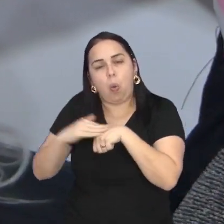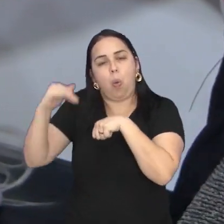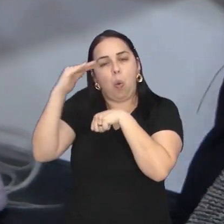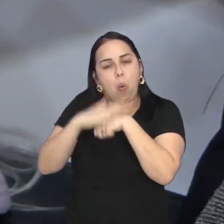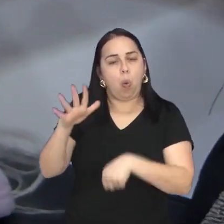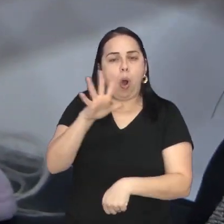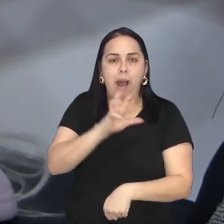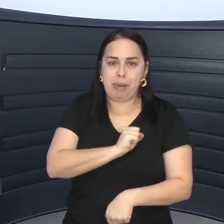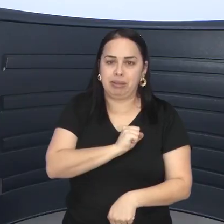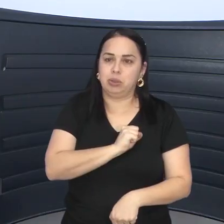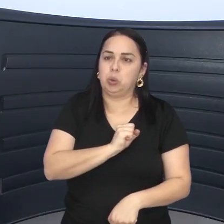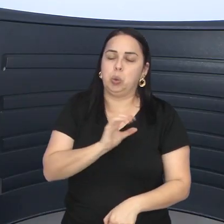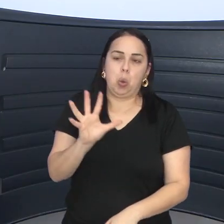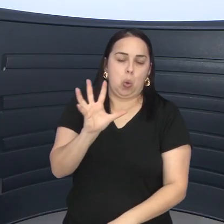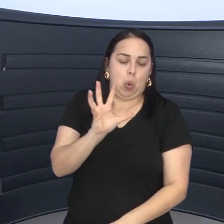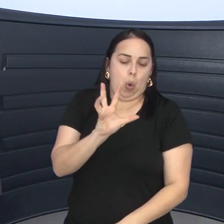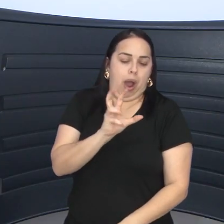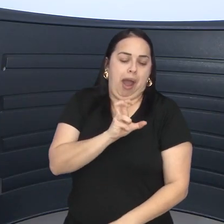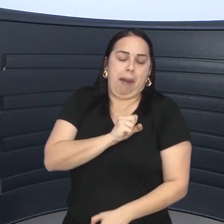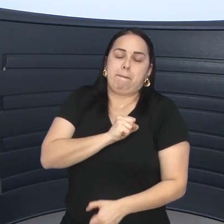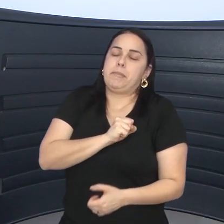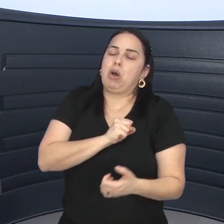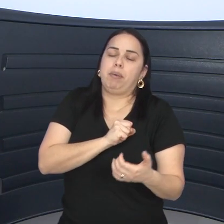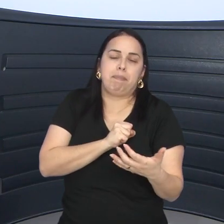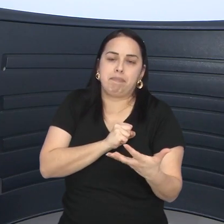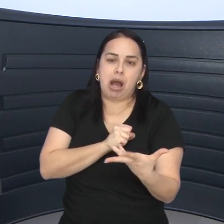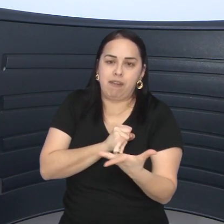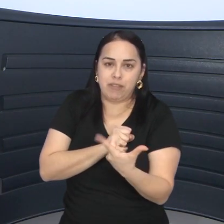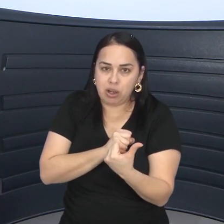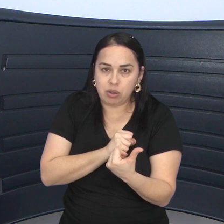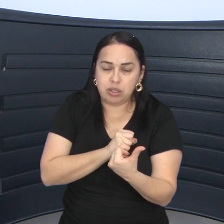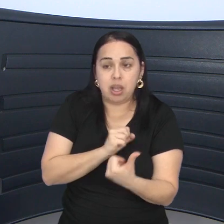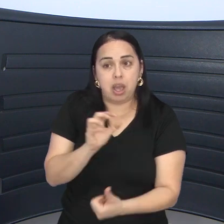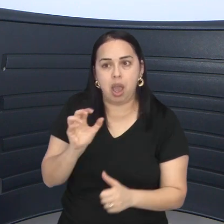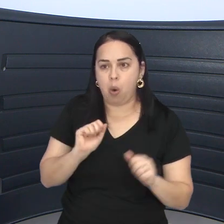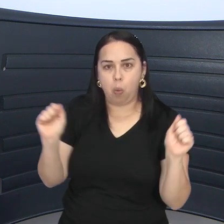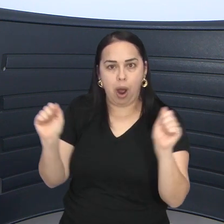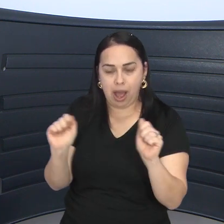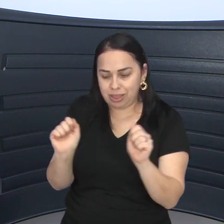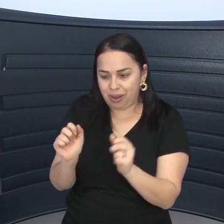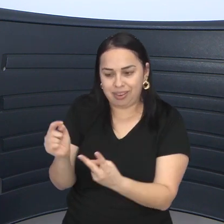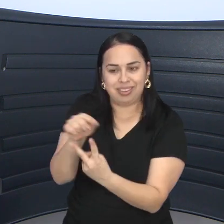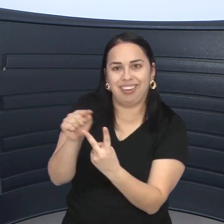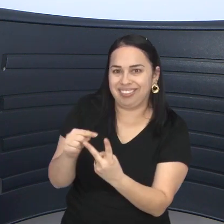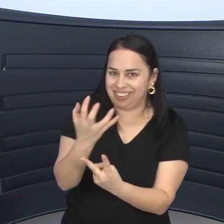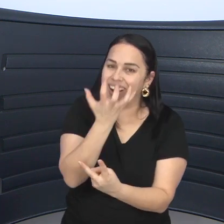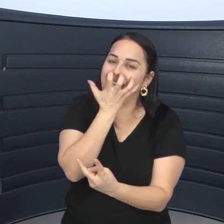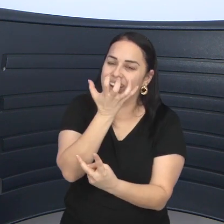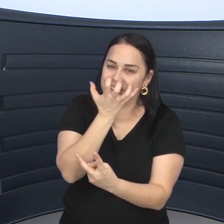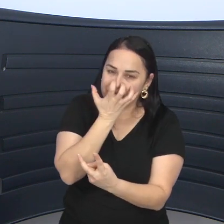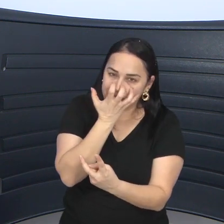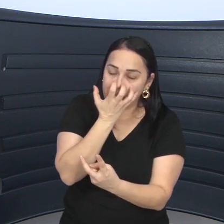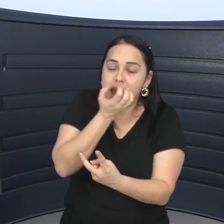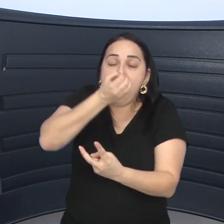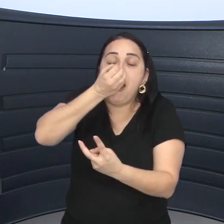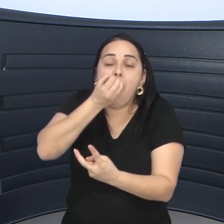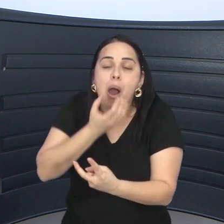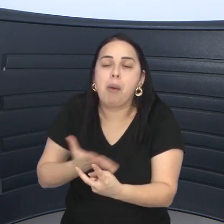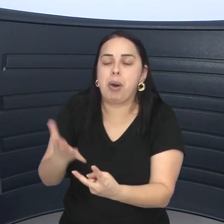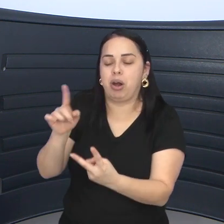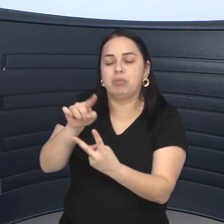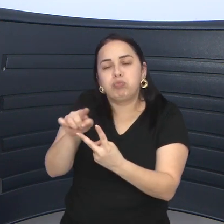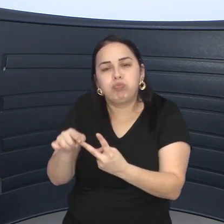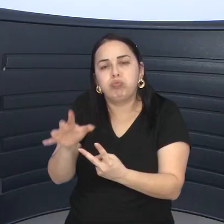cuidar com muito amor um amor incondicional conosco né e eu também amo demais as minhas então assim